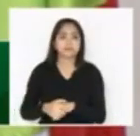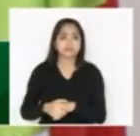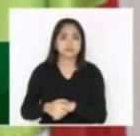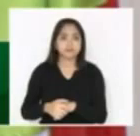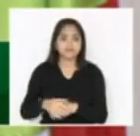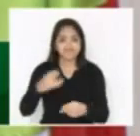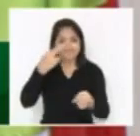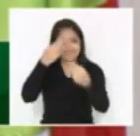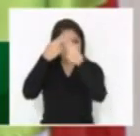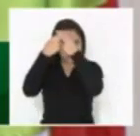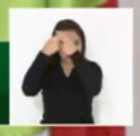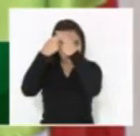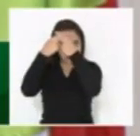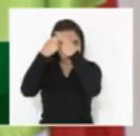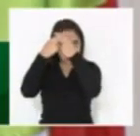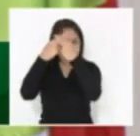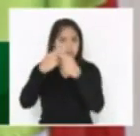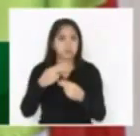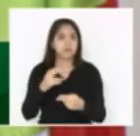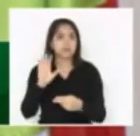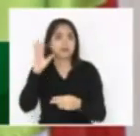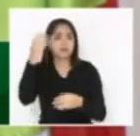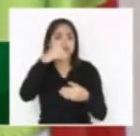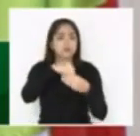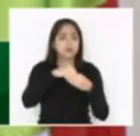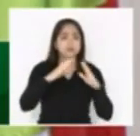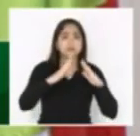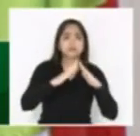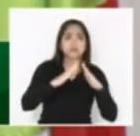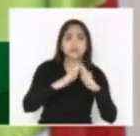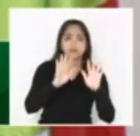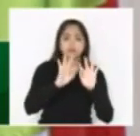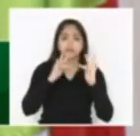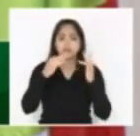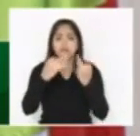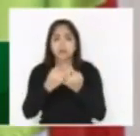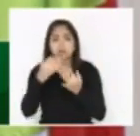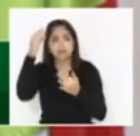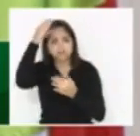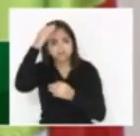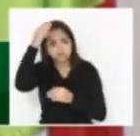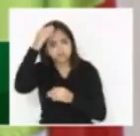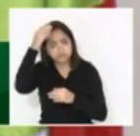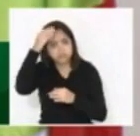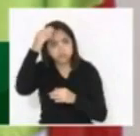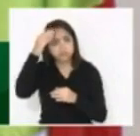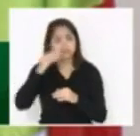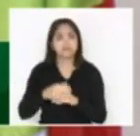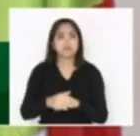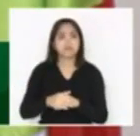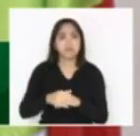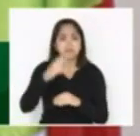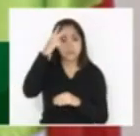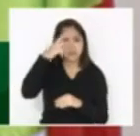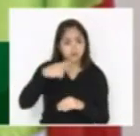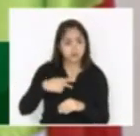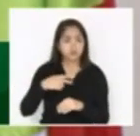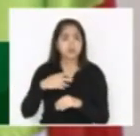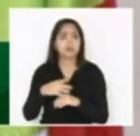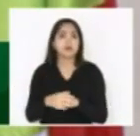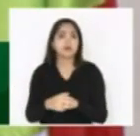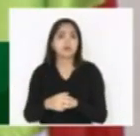trauma de família, esse trauma de consciência, esse trauma pessoal que faz com